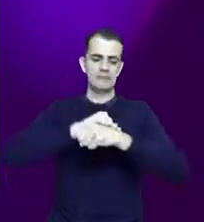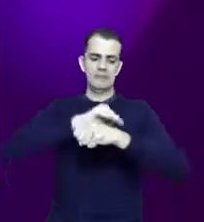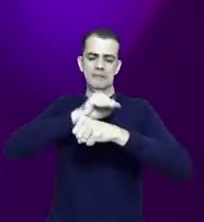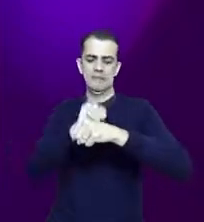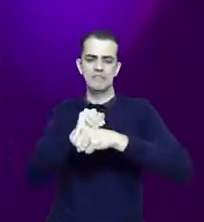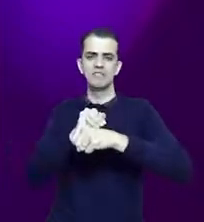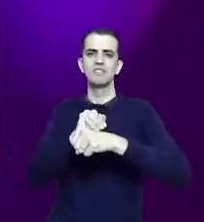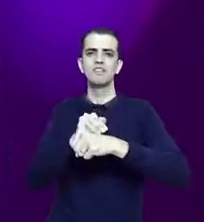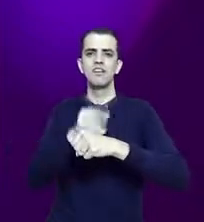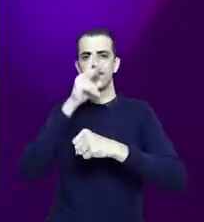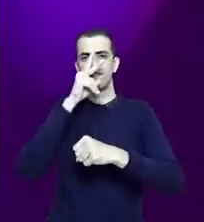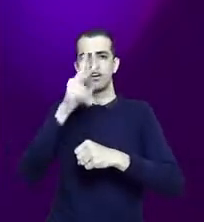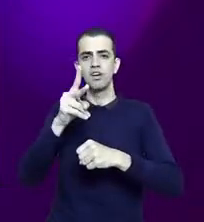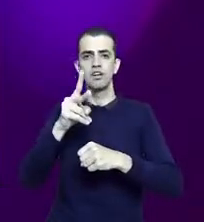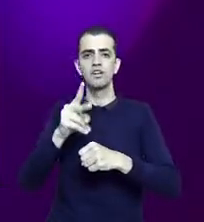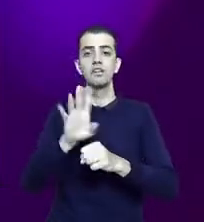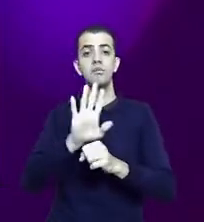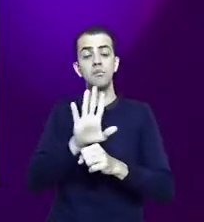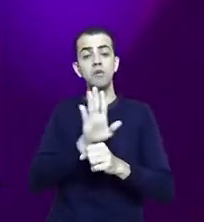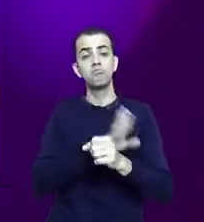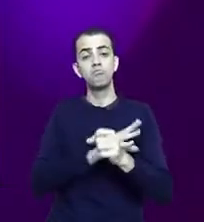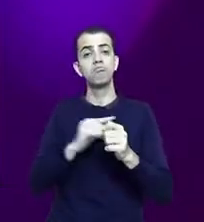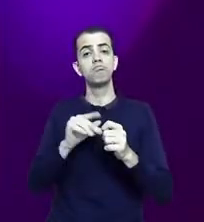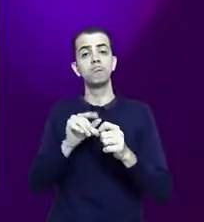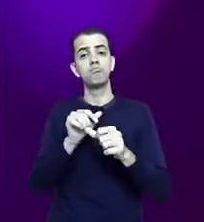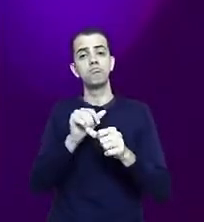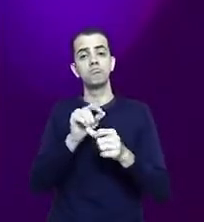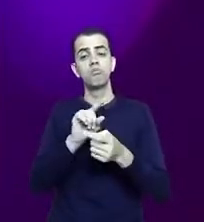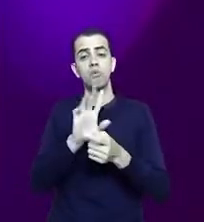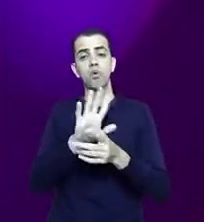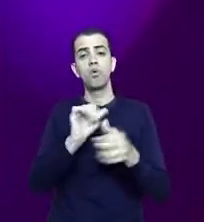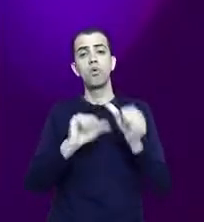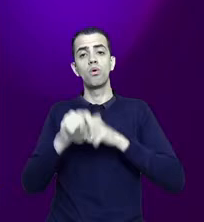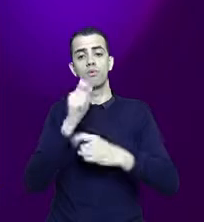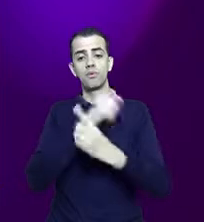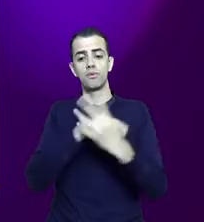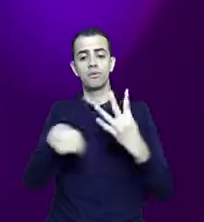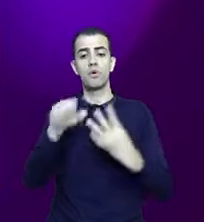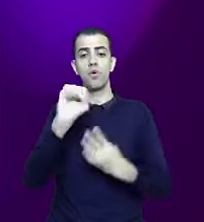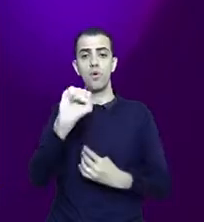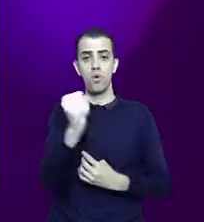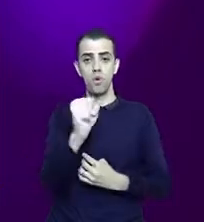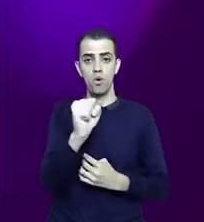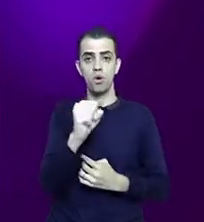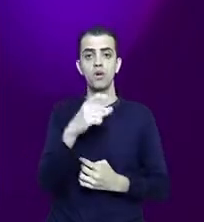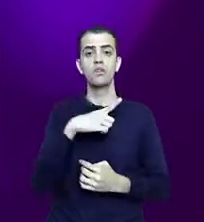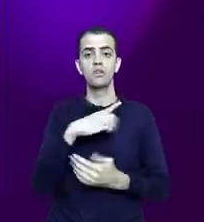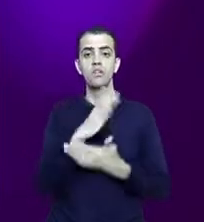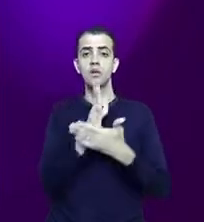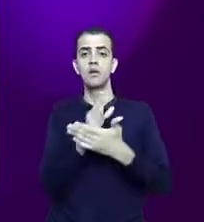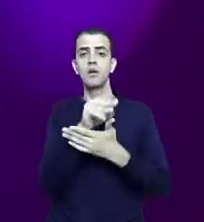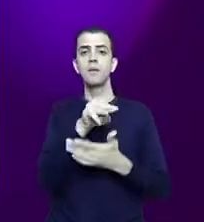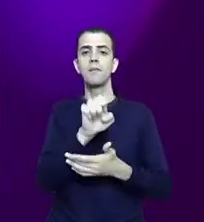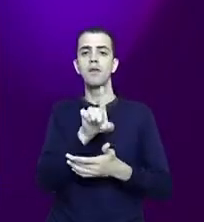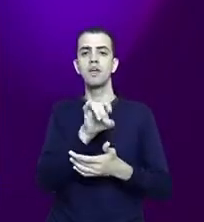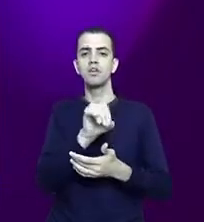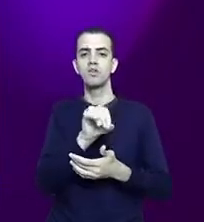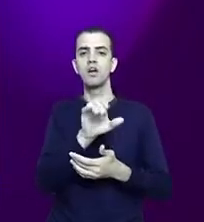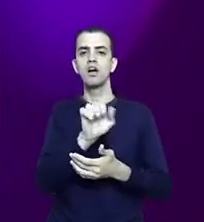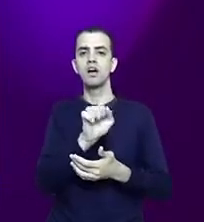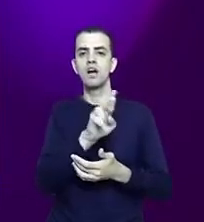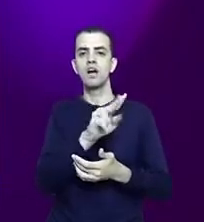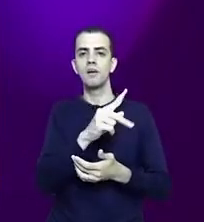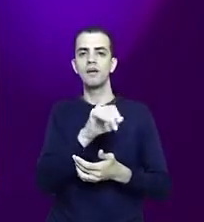importante, mas, por outro lado, ela mostrou ainda que, apesar dos 8 meses, a gente tem uma mediocárpica ainda